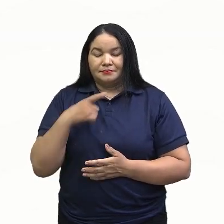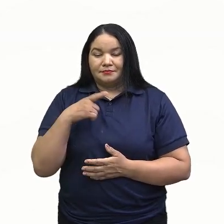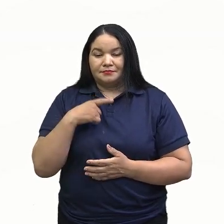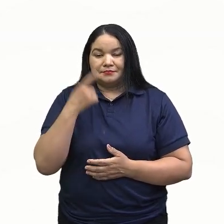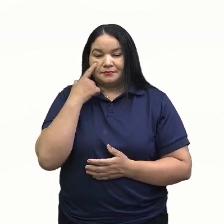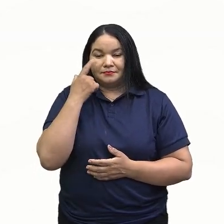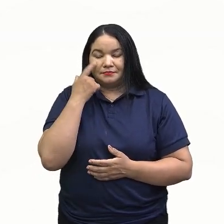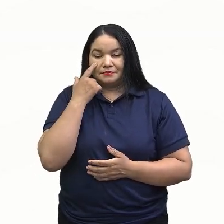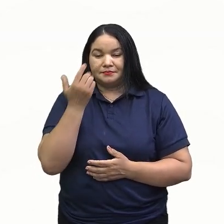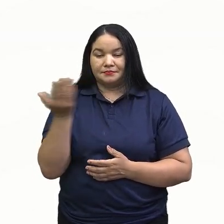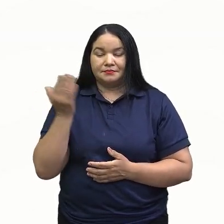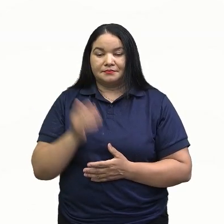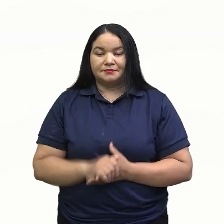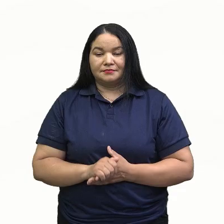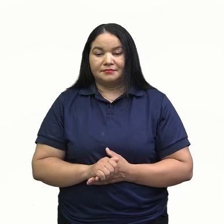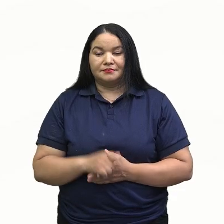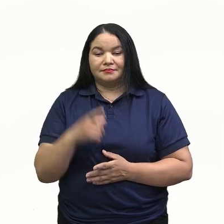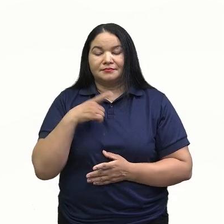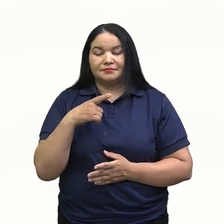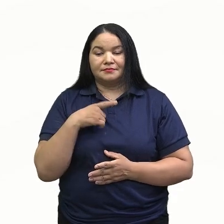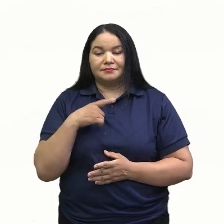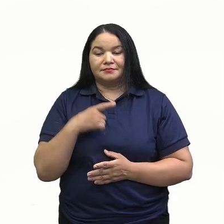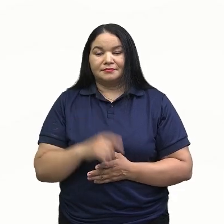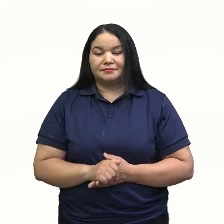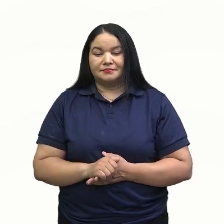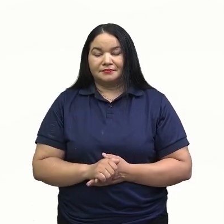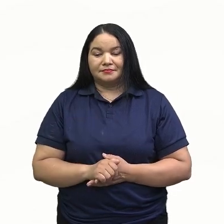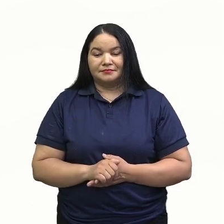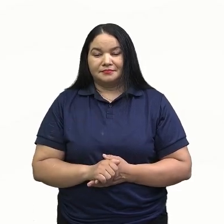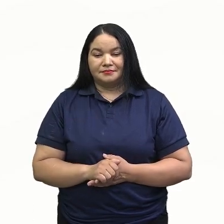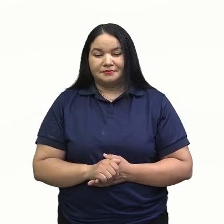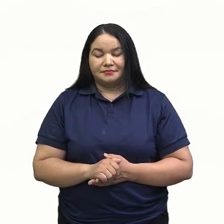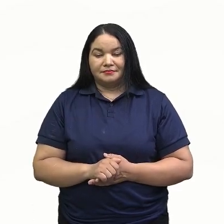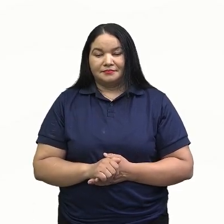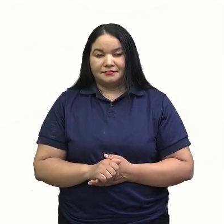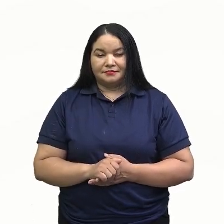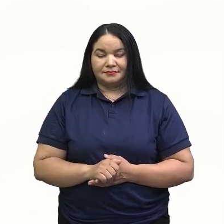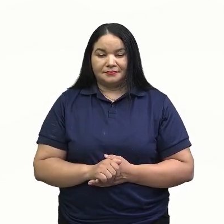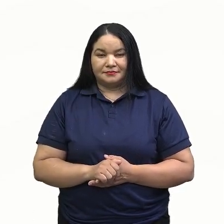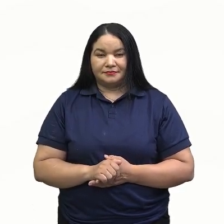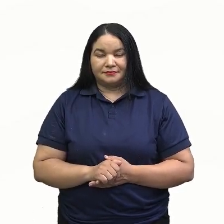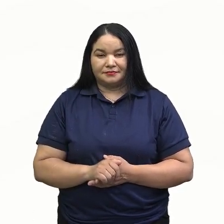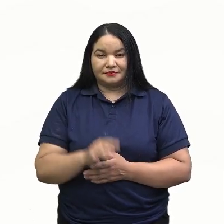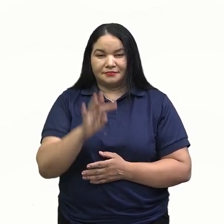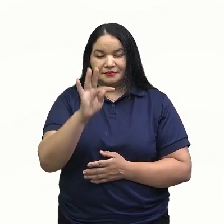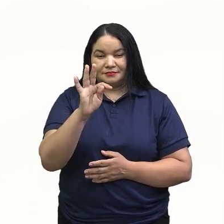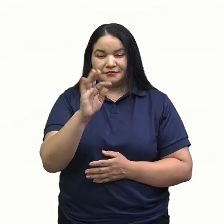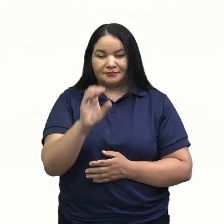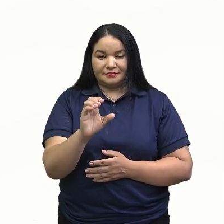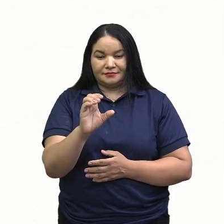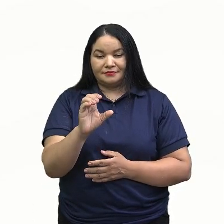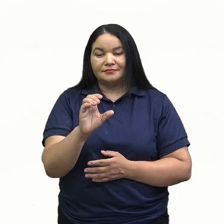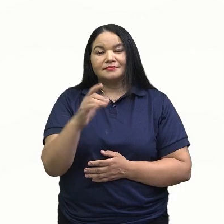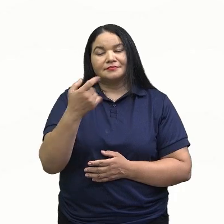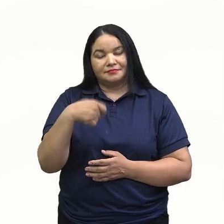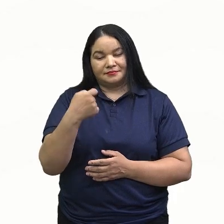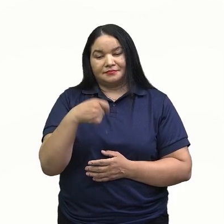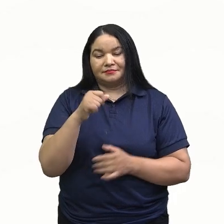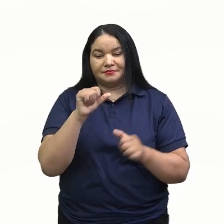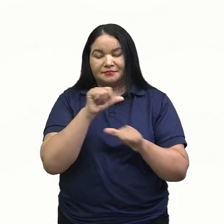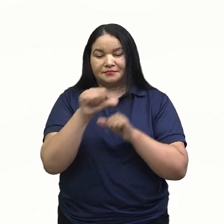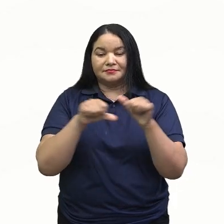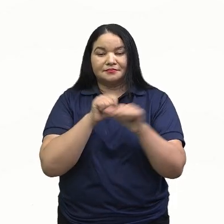olha só, aonde tiver, olha lá, aonde tiver TC, irei substituir.